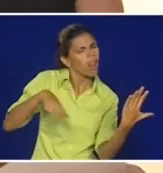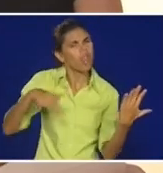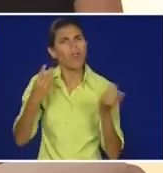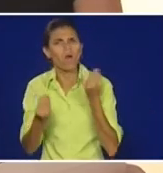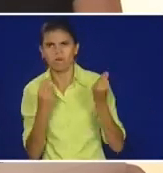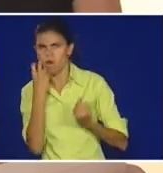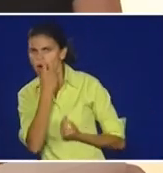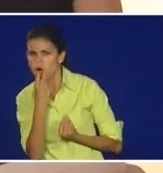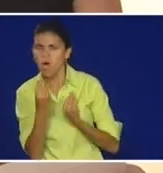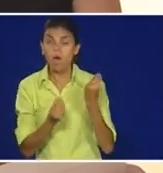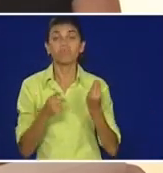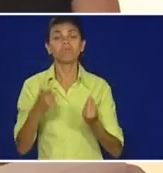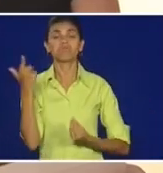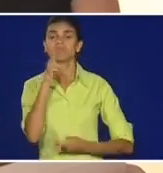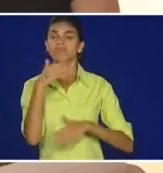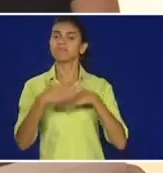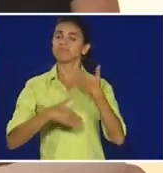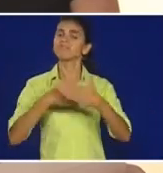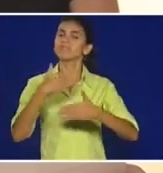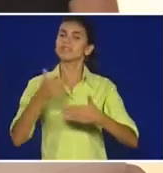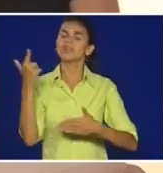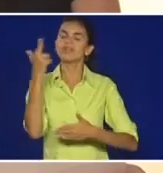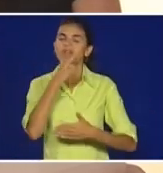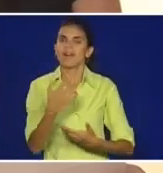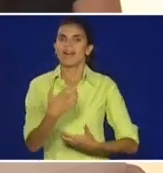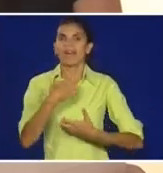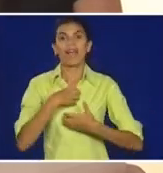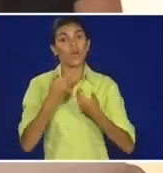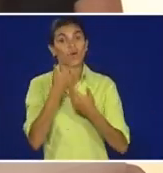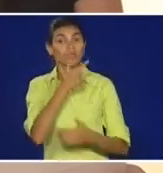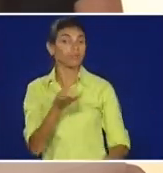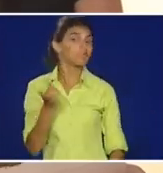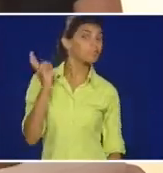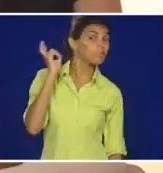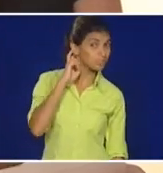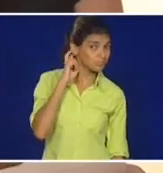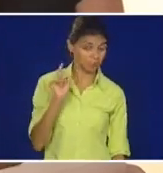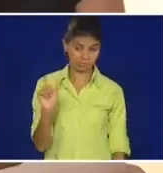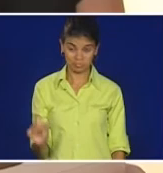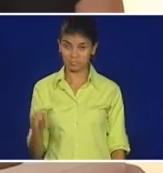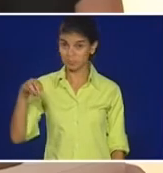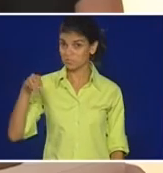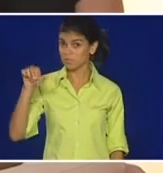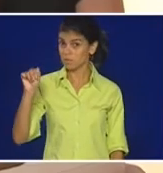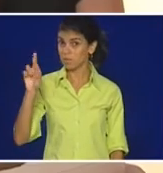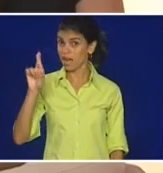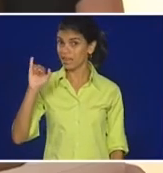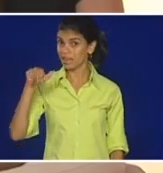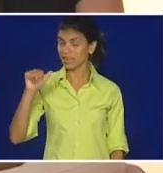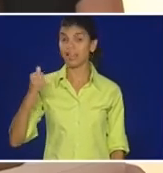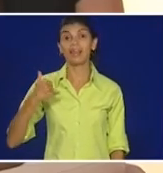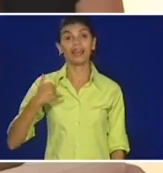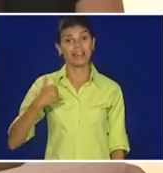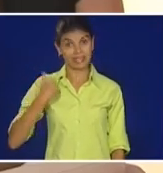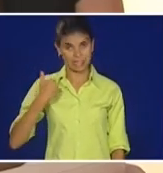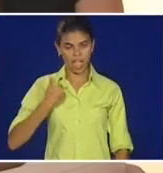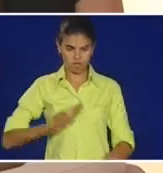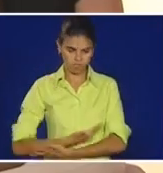trabalho culminou com um implante que a gente fez na Mariana. Ela tinha 18 meses quando essa cirurgia foi feita em São